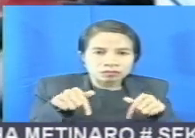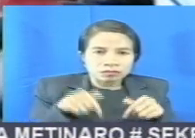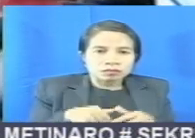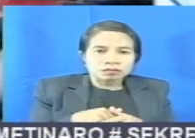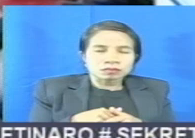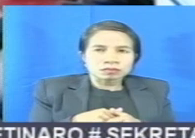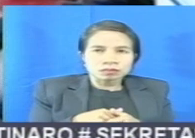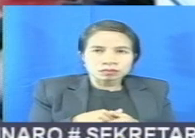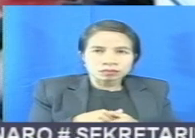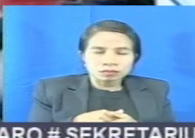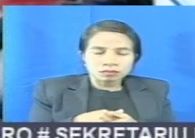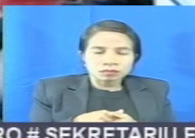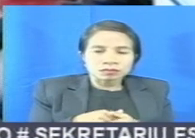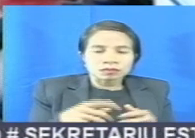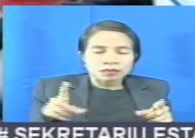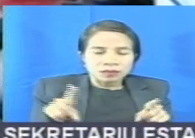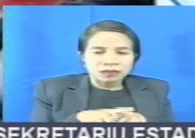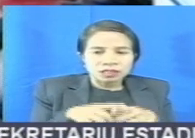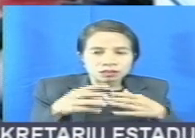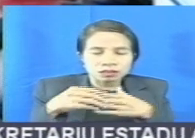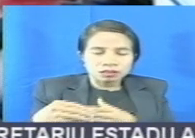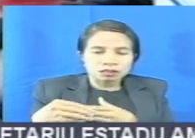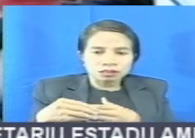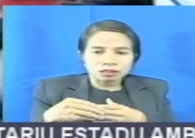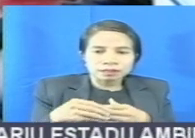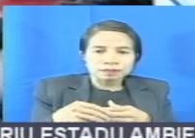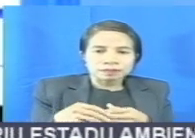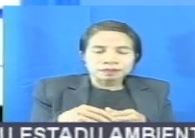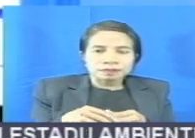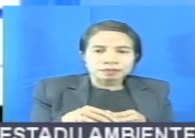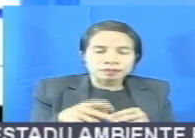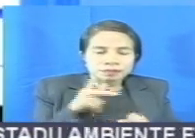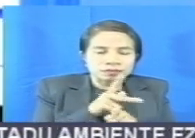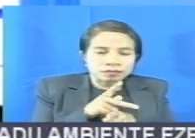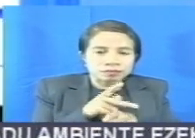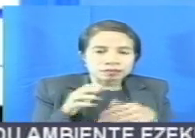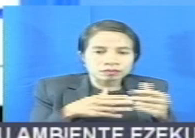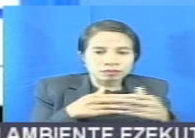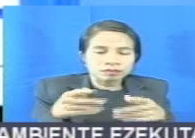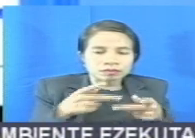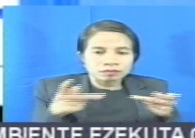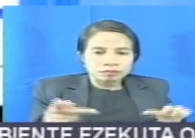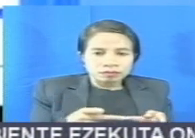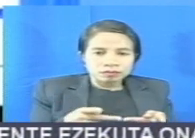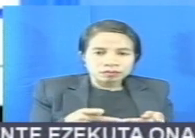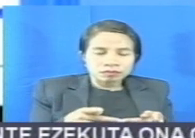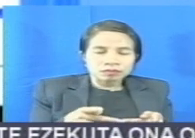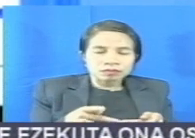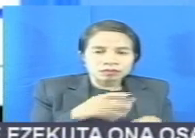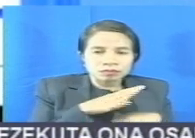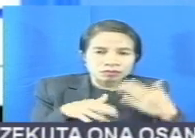nudara autoridade a representação do secretário de proteção civil nia fatin e mos direção toma proteção